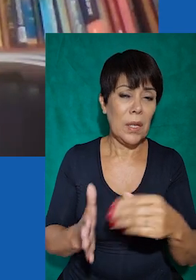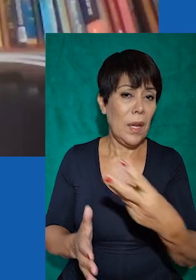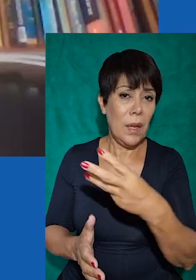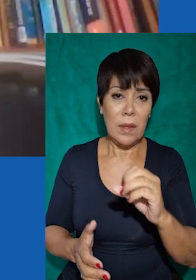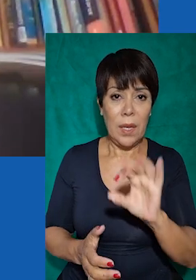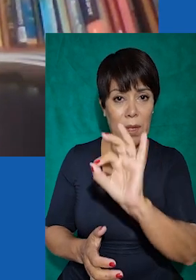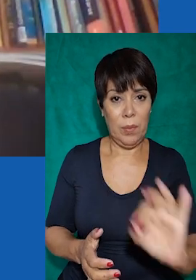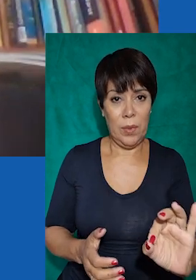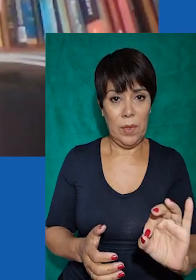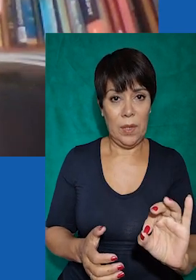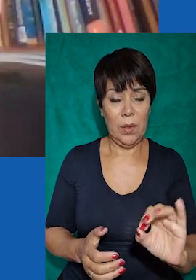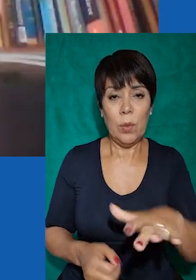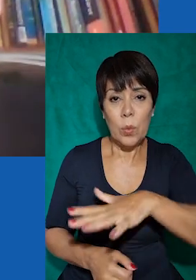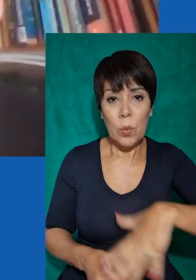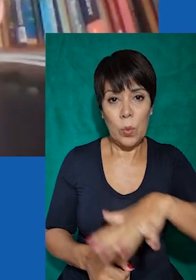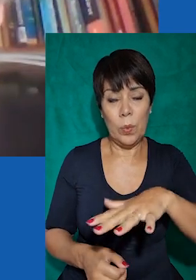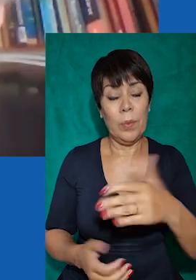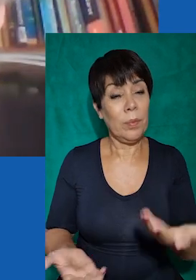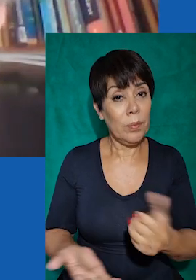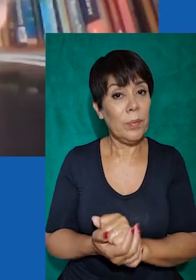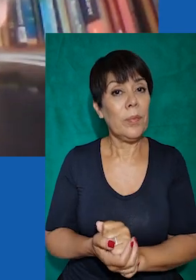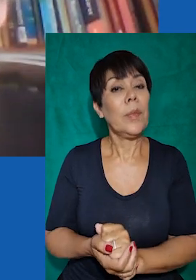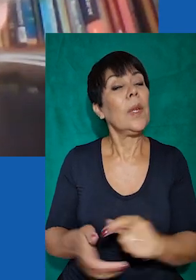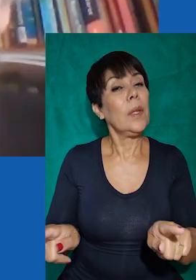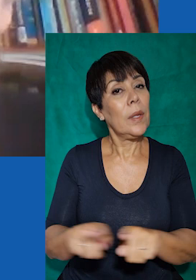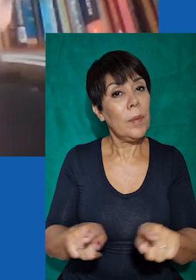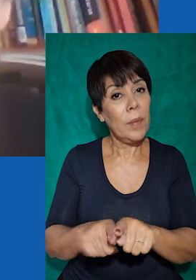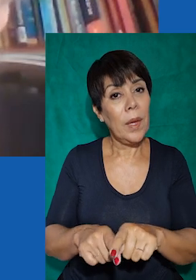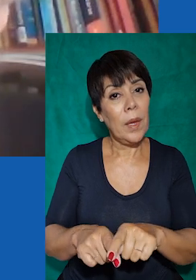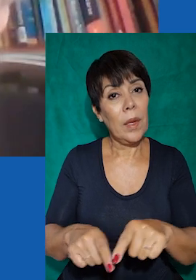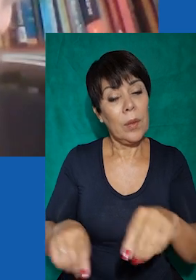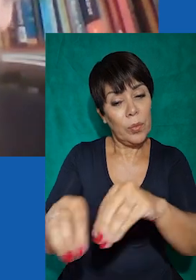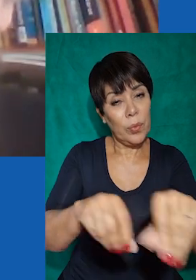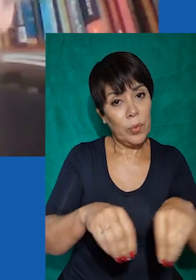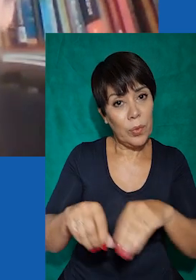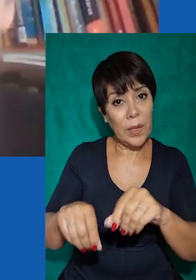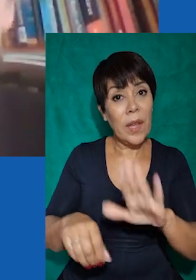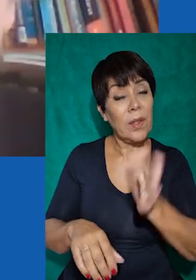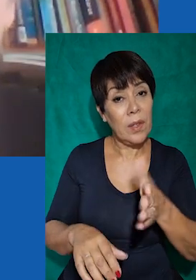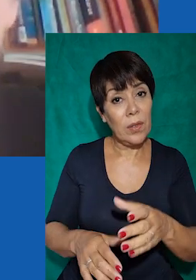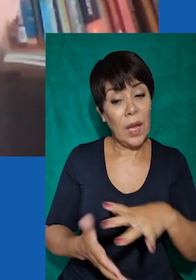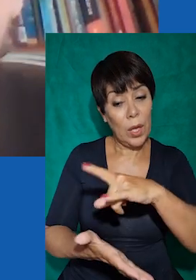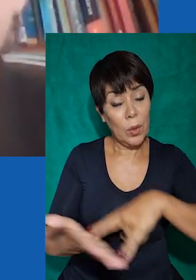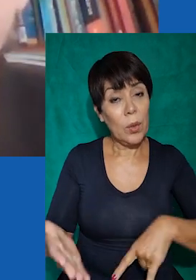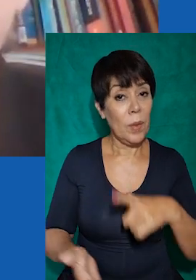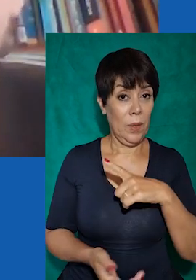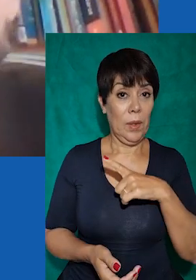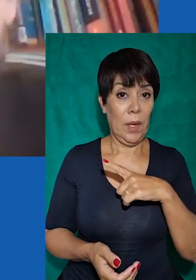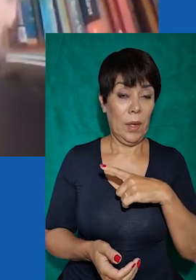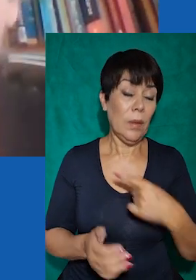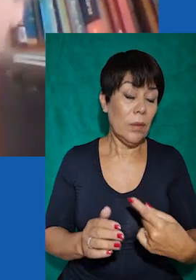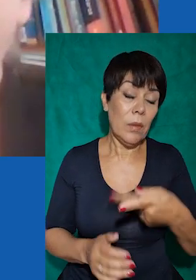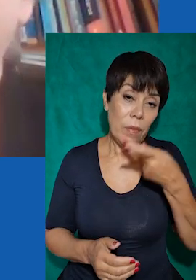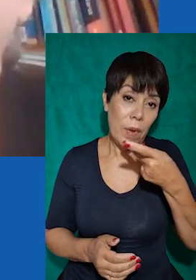máximo 30% ao todo. Quer dizer, inclusive terras que estão homologadas. Esse exemplo que eu